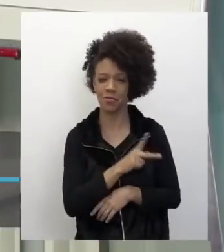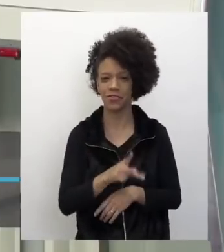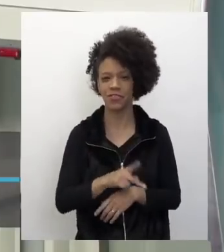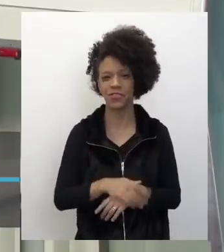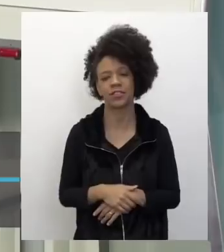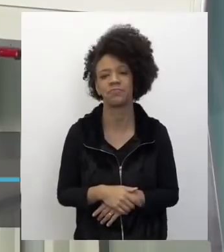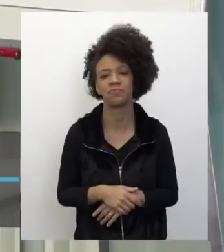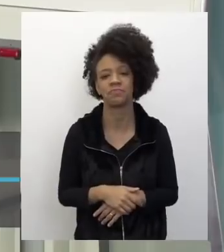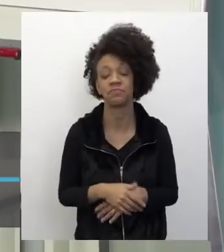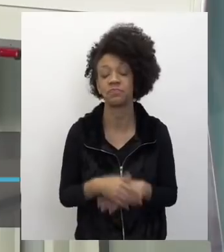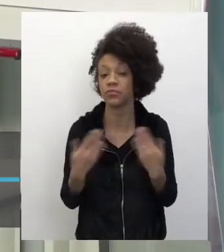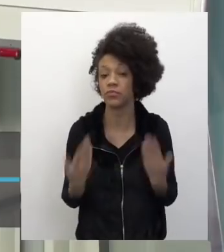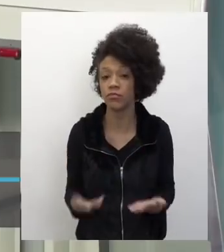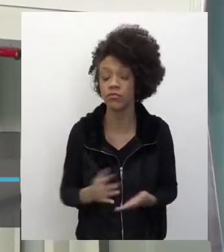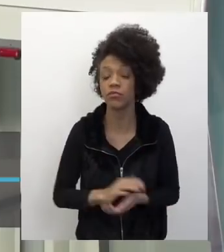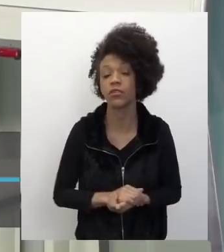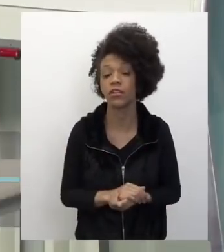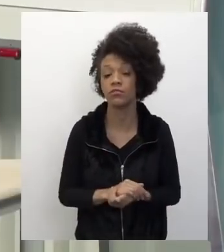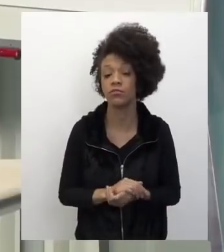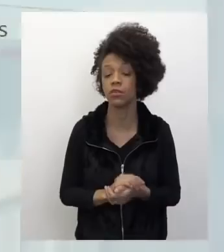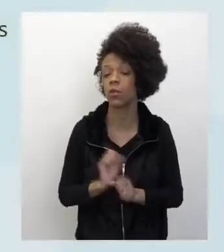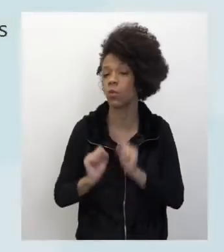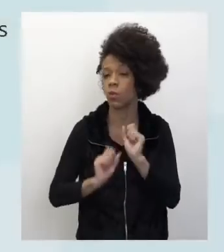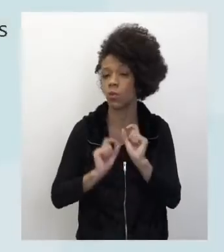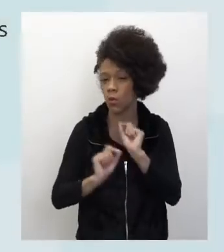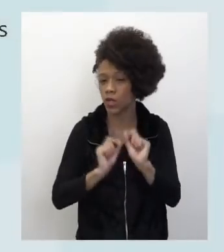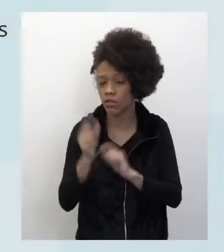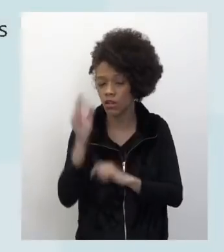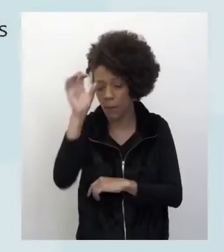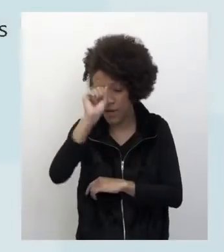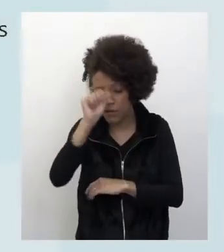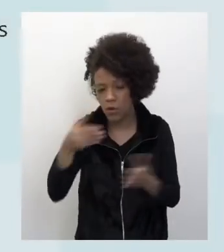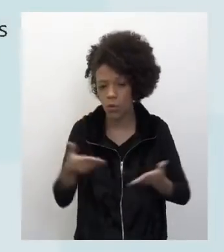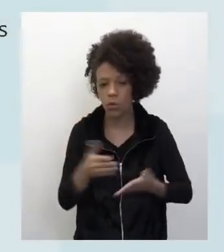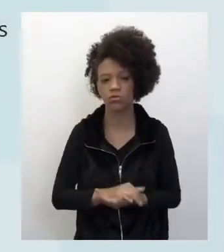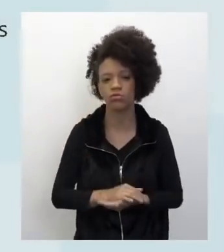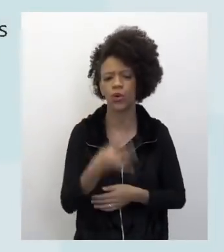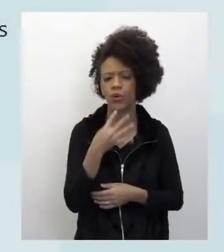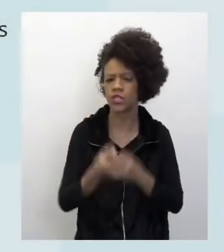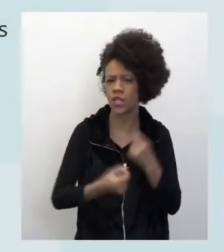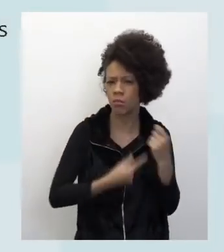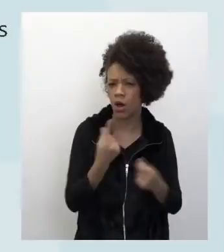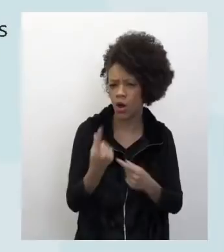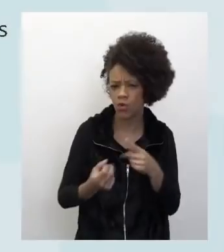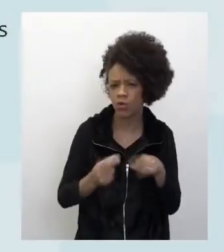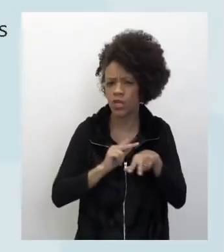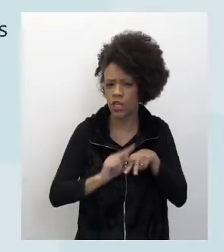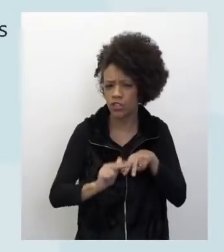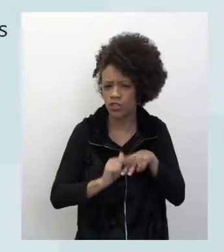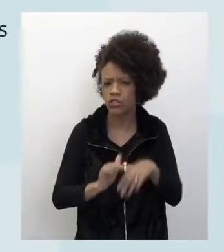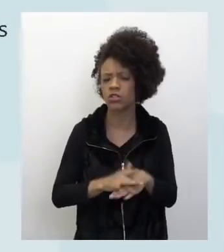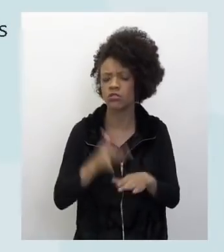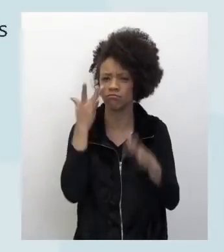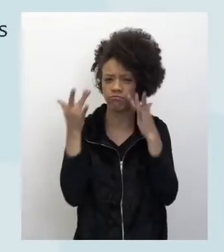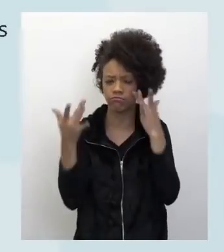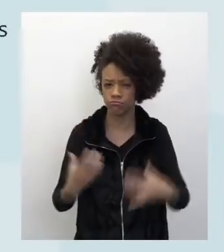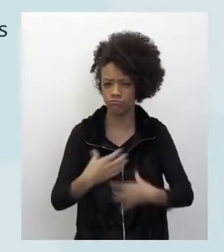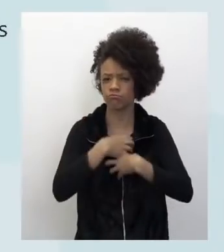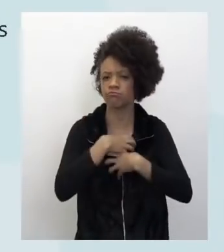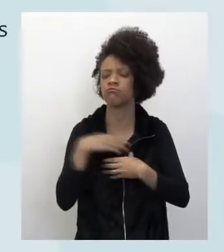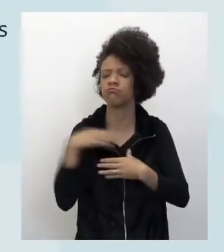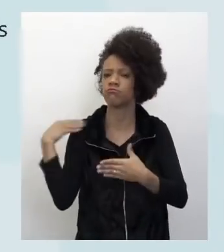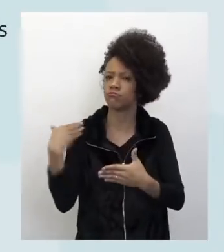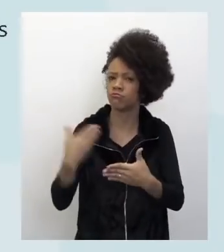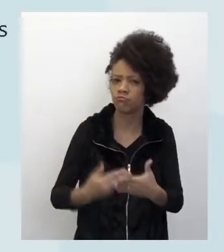certo? Vamos lá, vamos retomar o que a gente aprendeu hoje. Então, conhecemos alguns elementos dos gêneros teatrais e circenses